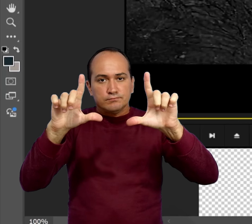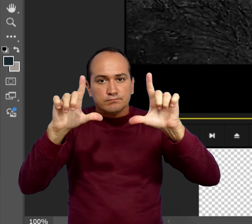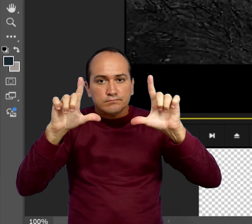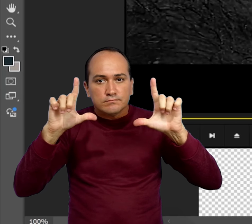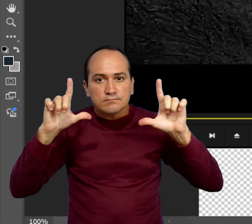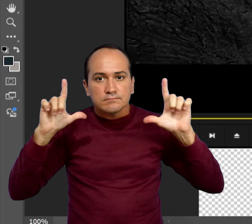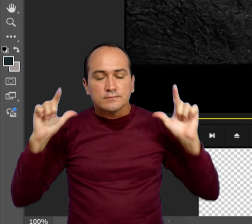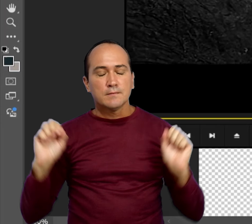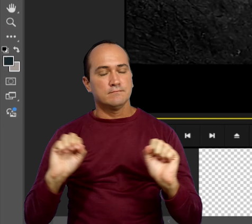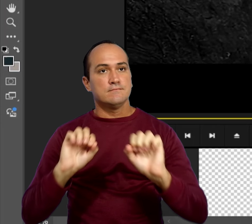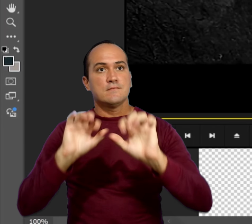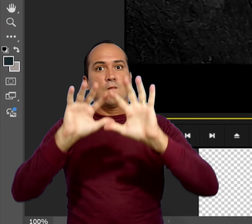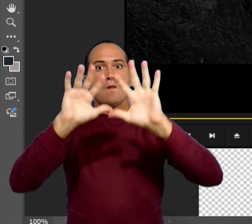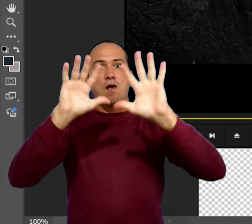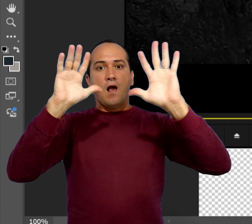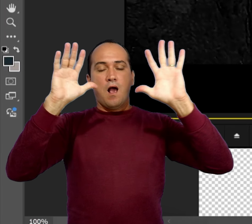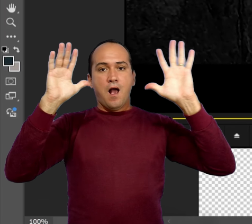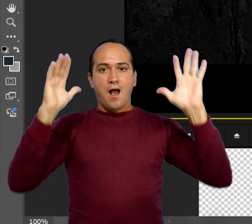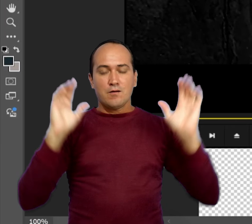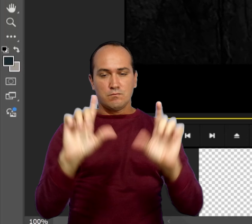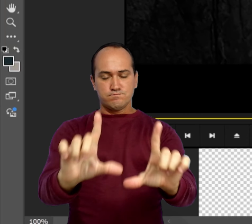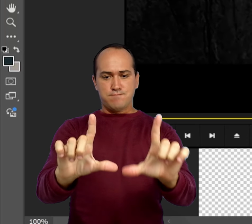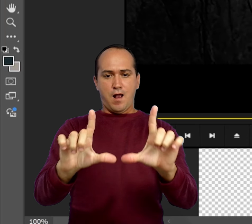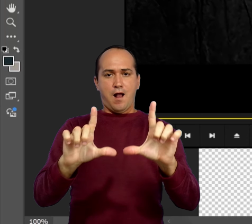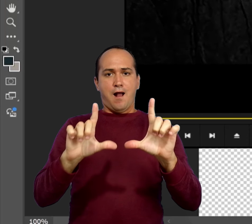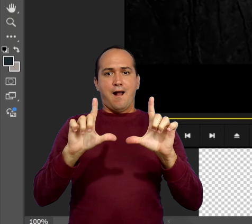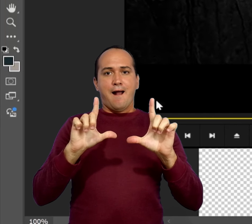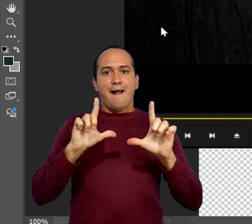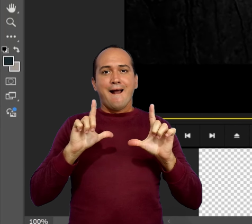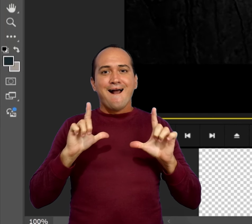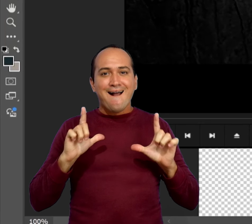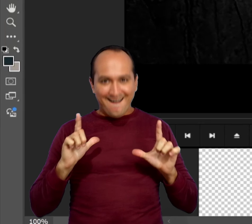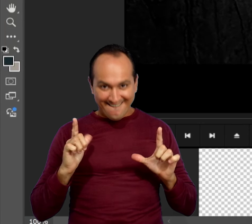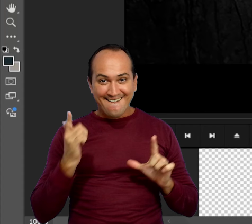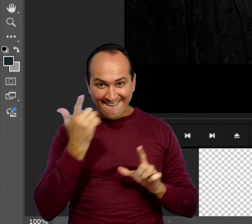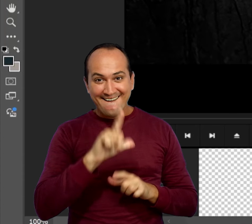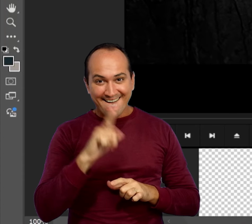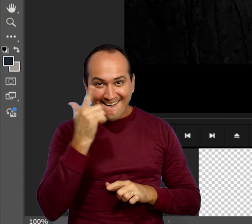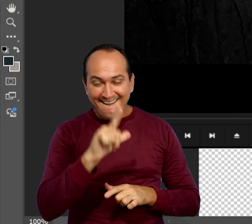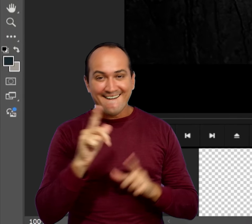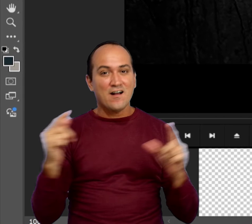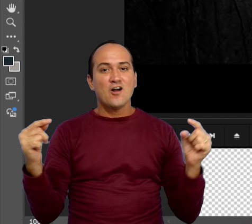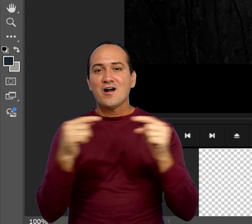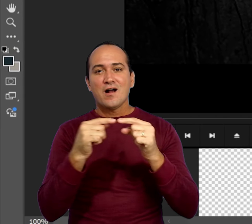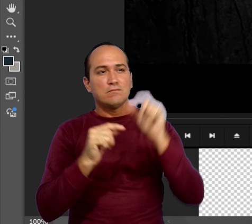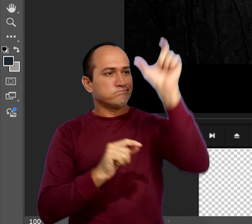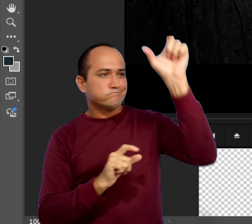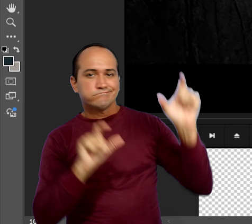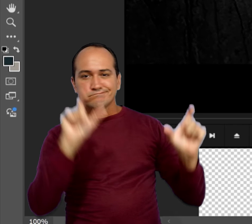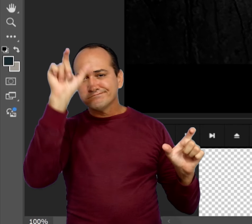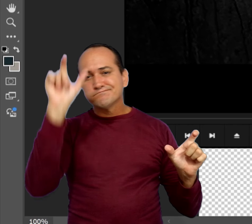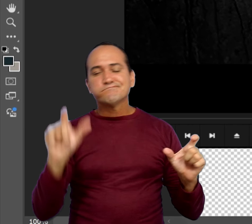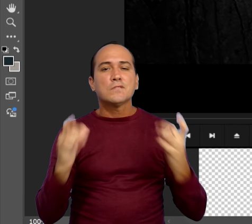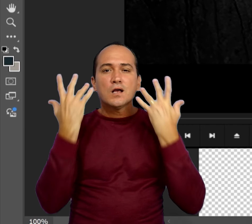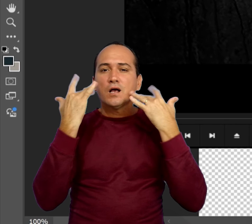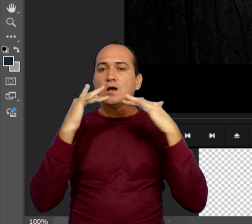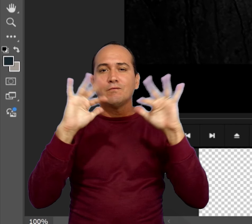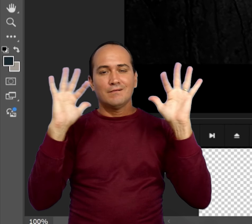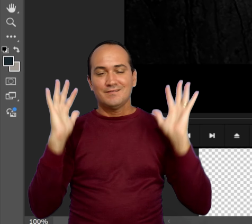vai avançando, aquela imagem ela vai se iluminando, e isso aqui passa a funcionar como se fosse um contorno